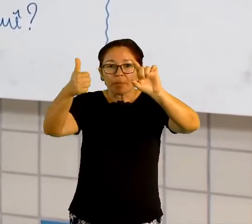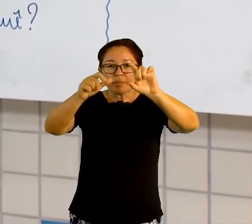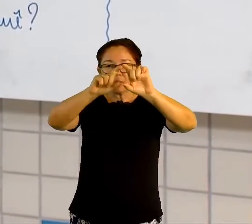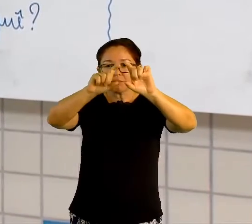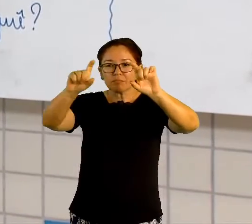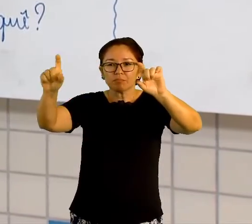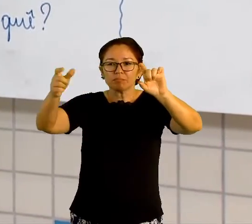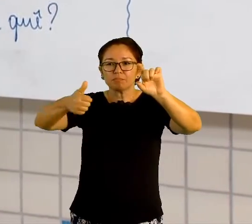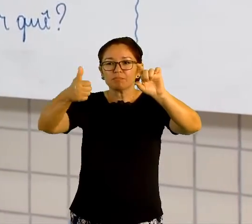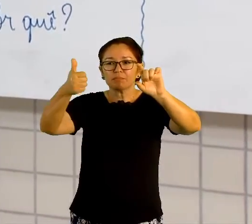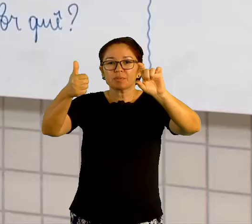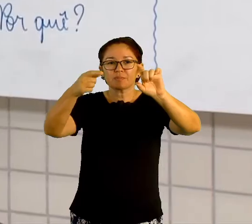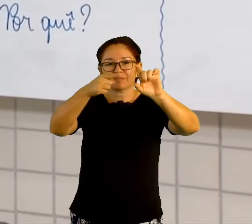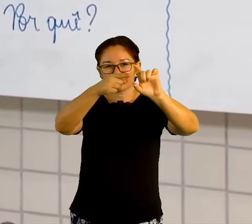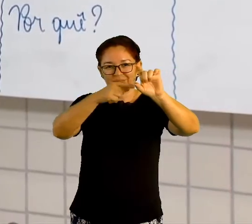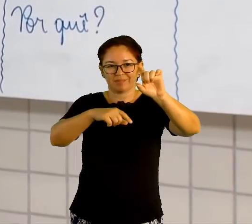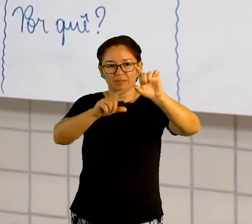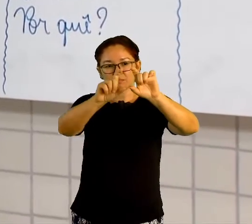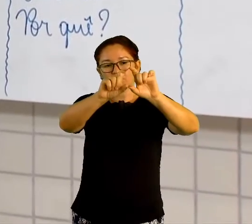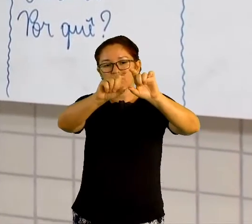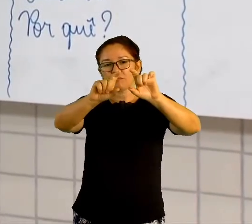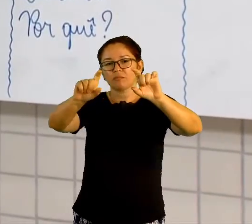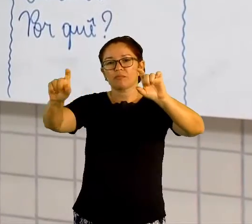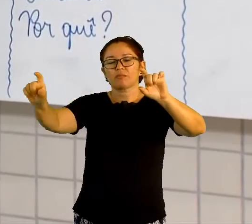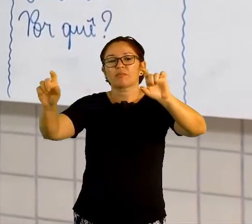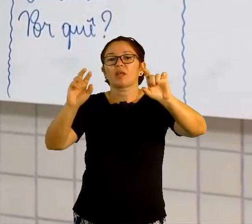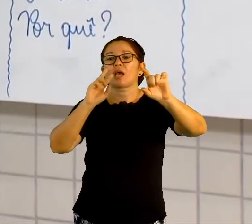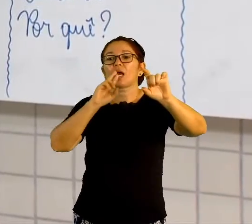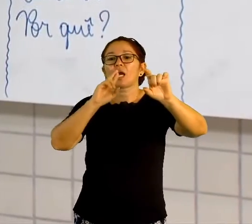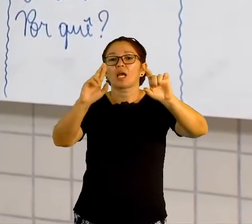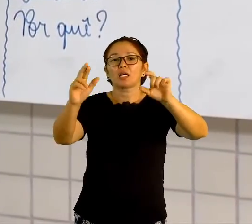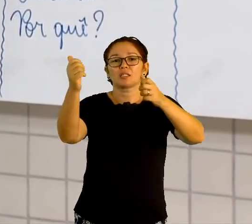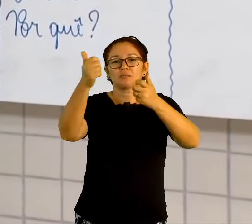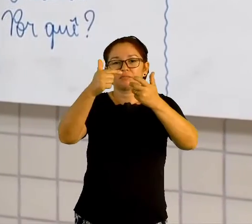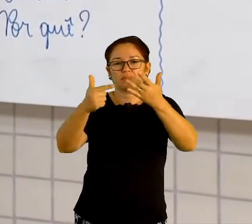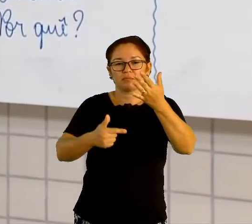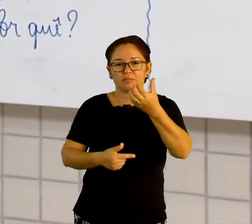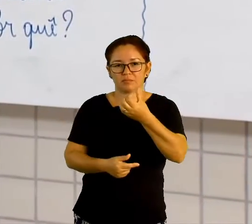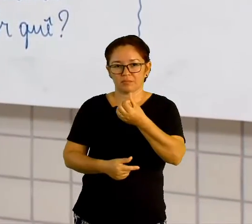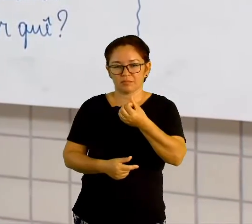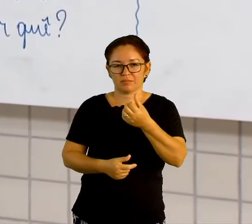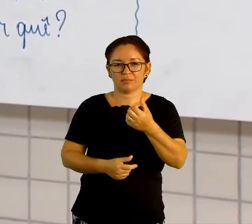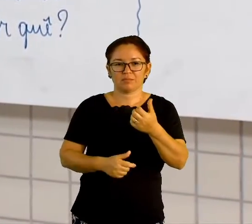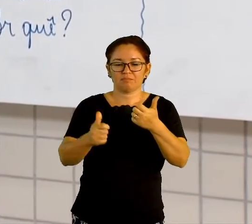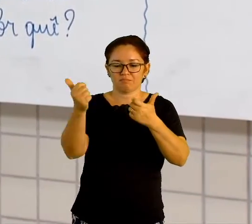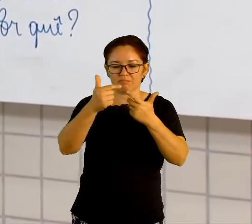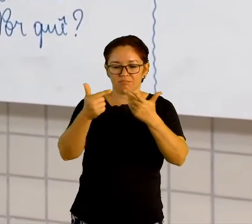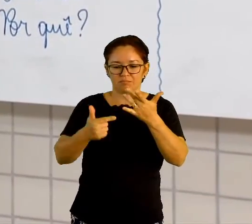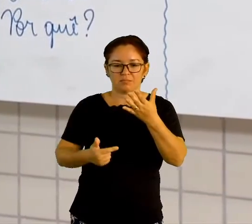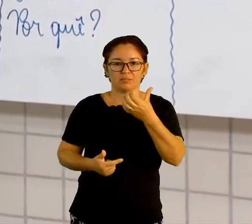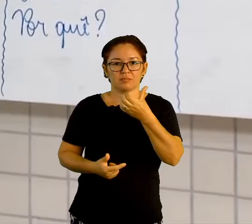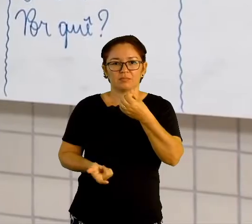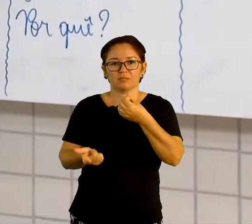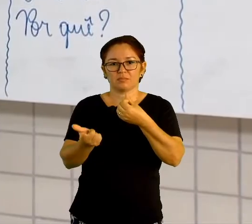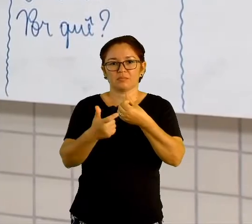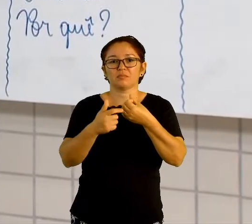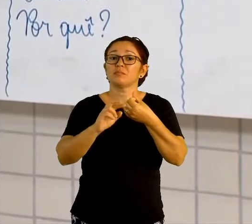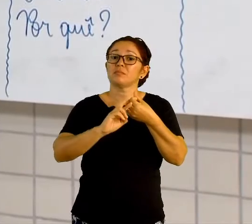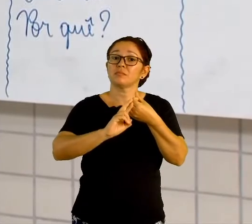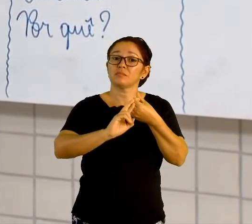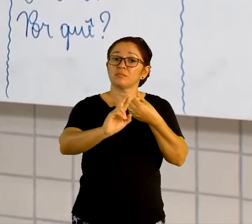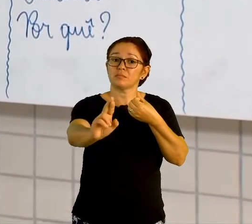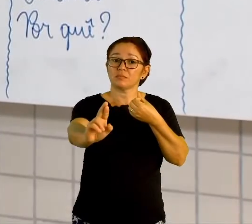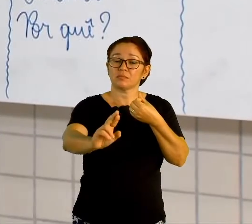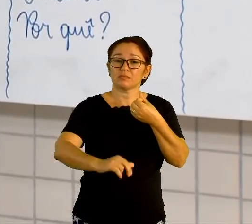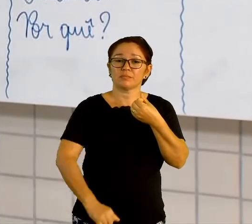vai tentar responder esses seis questionamentos que eu coloquei aqui, né?